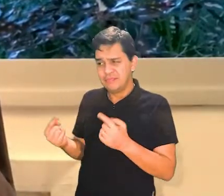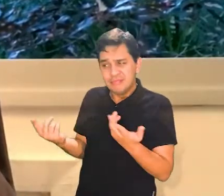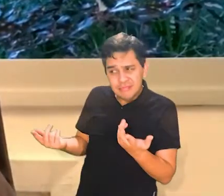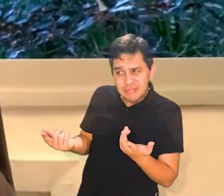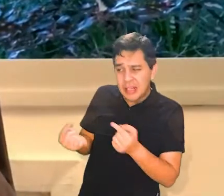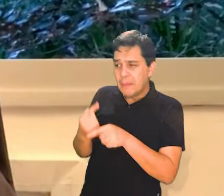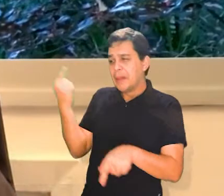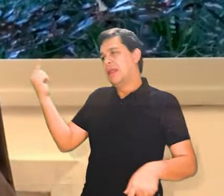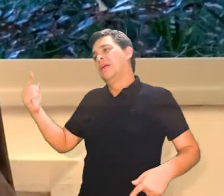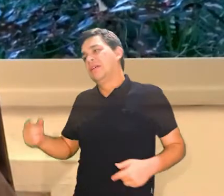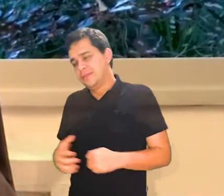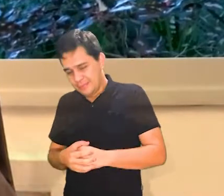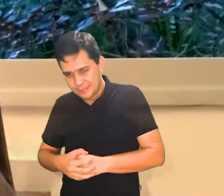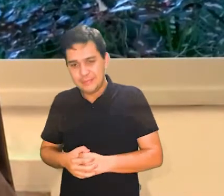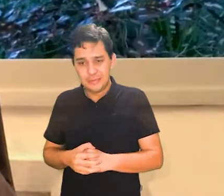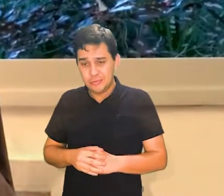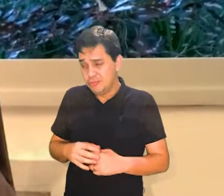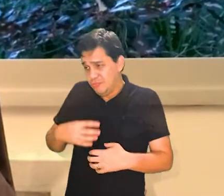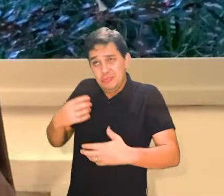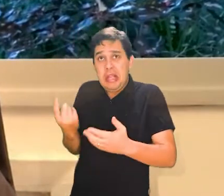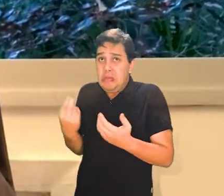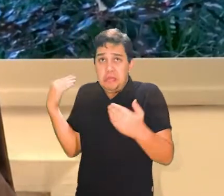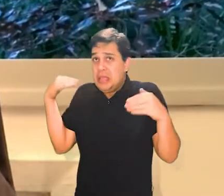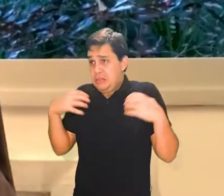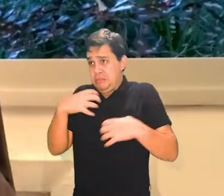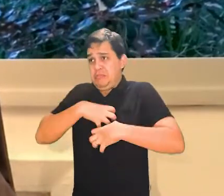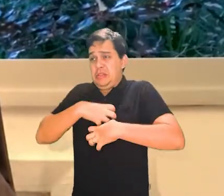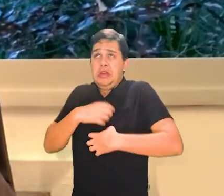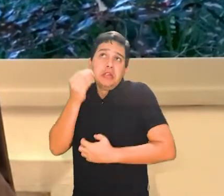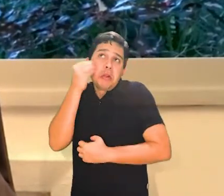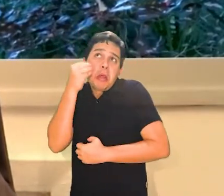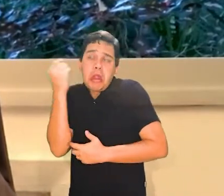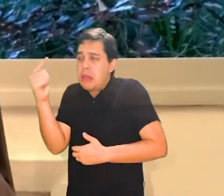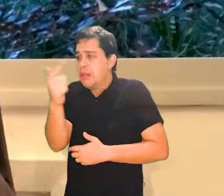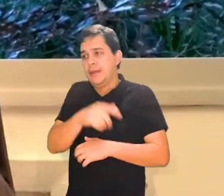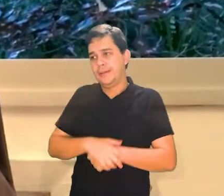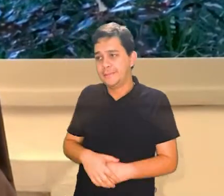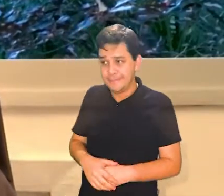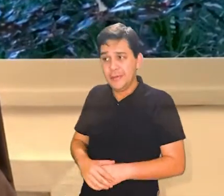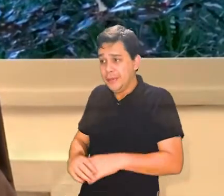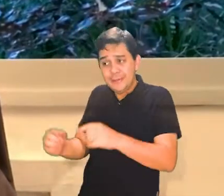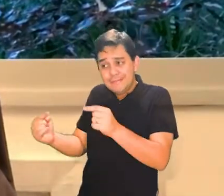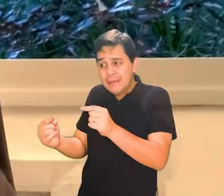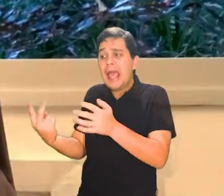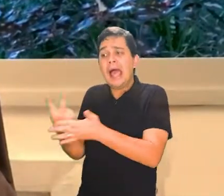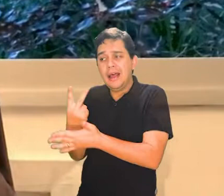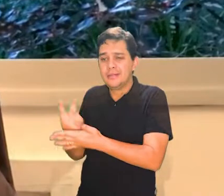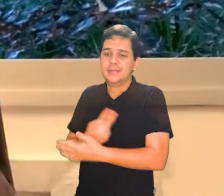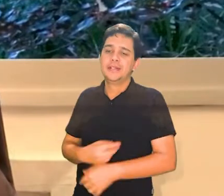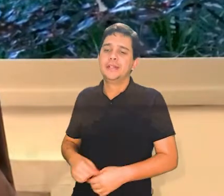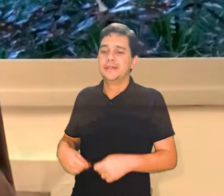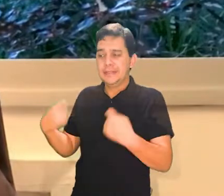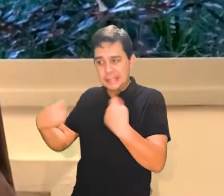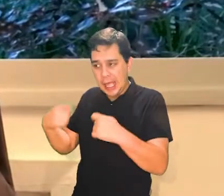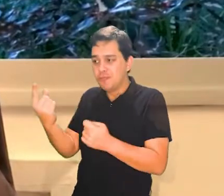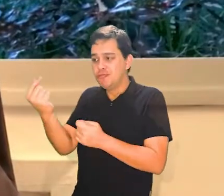é uma situação que não favorece realmente a empresa, mas ela mesmo